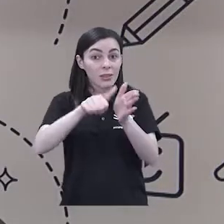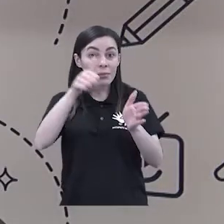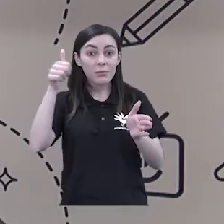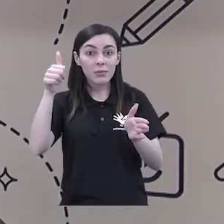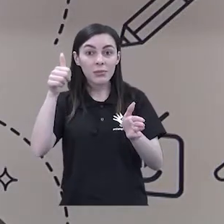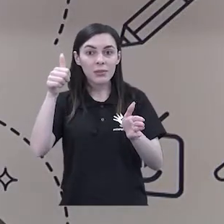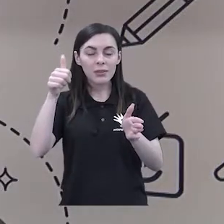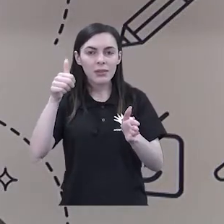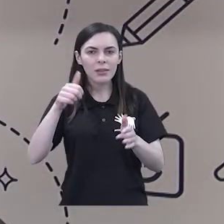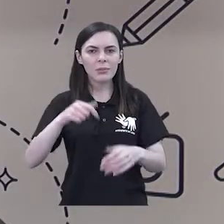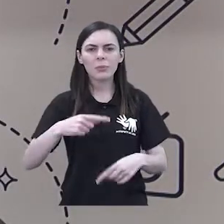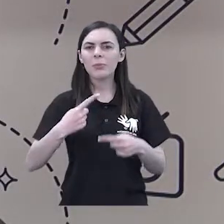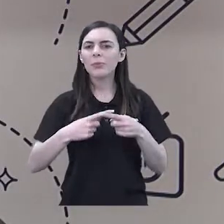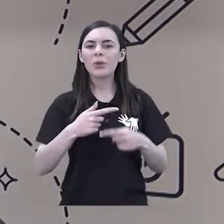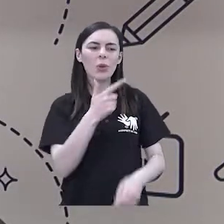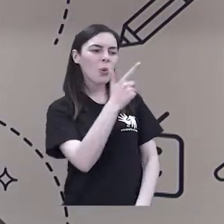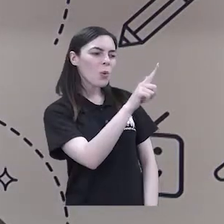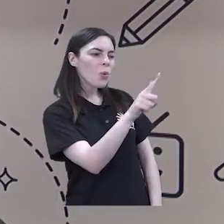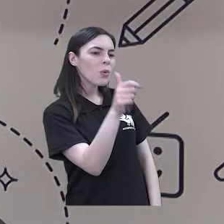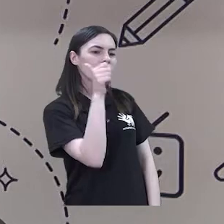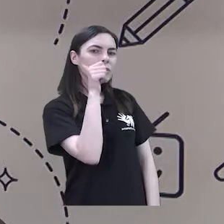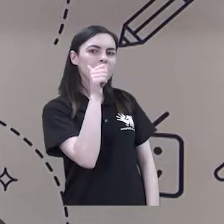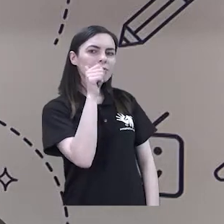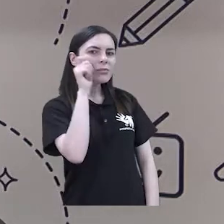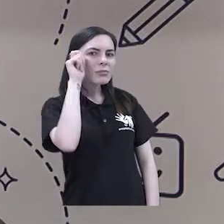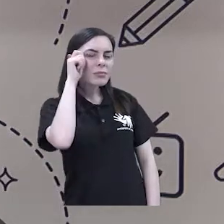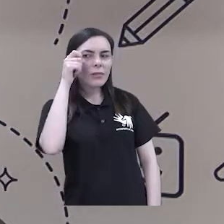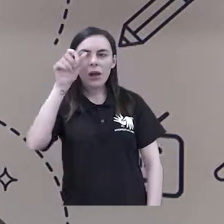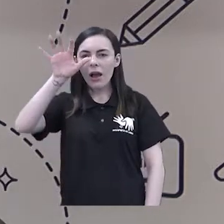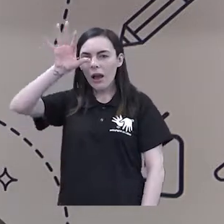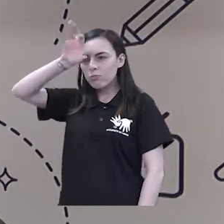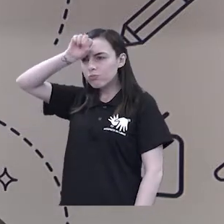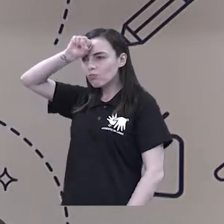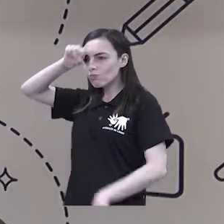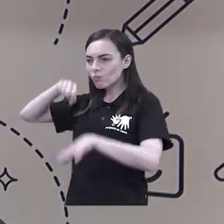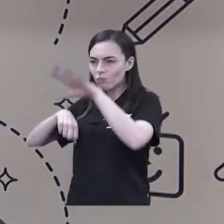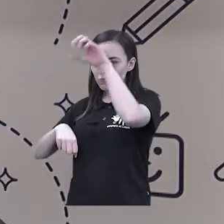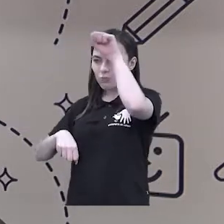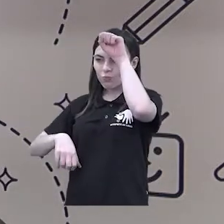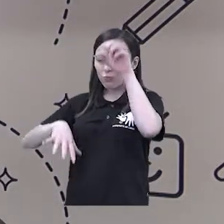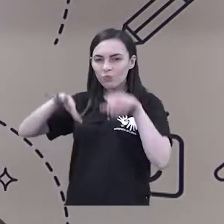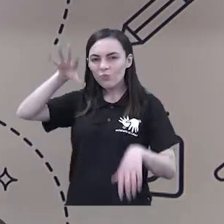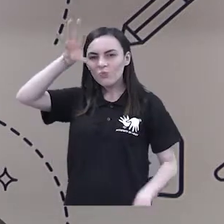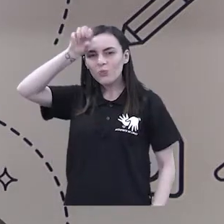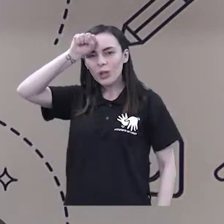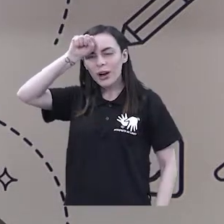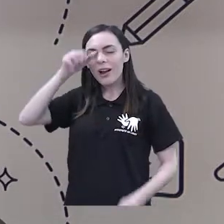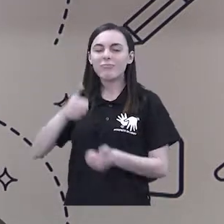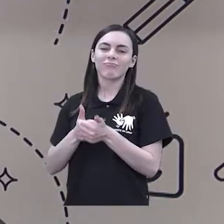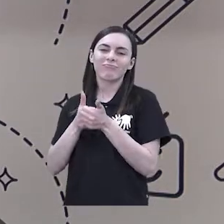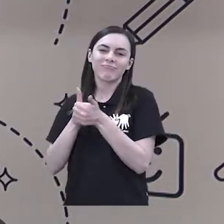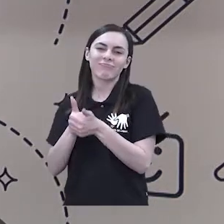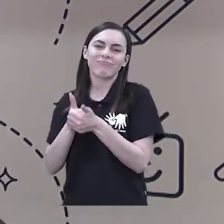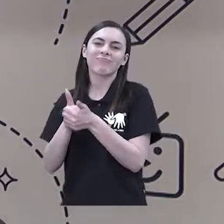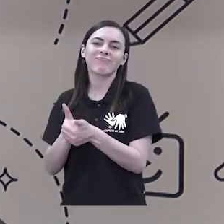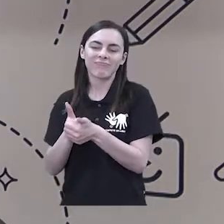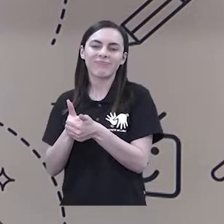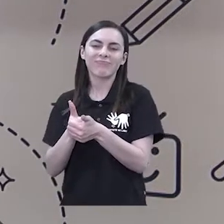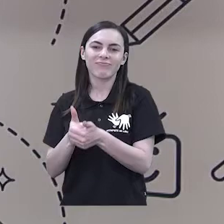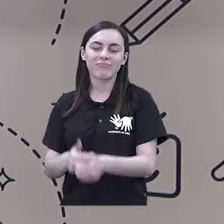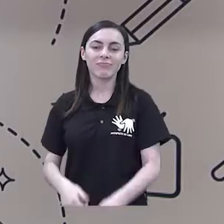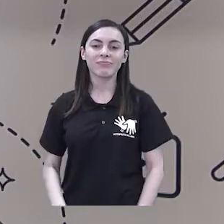negra. Ela inspirou várias outras mulheres que seguiram o mesmo